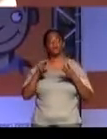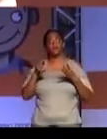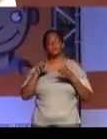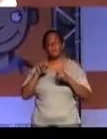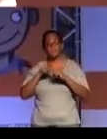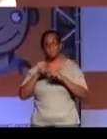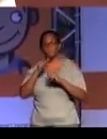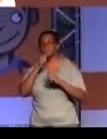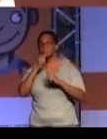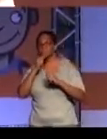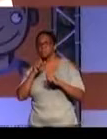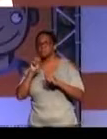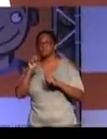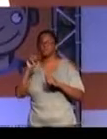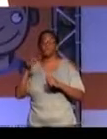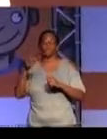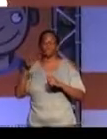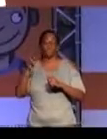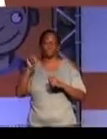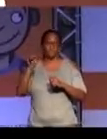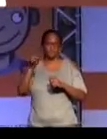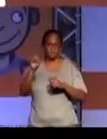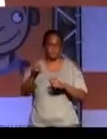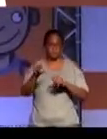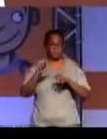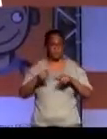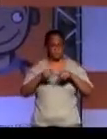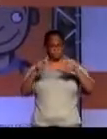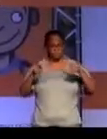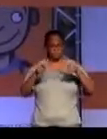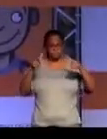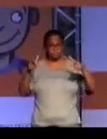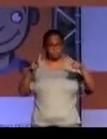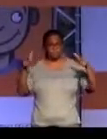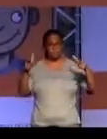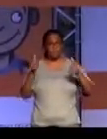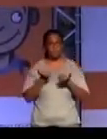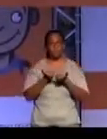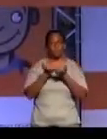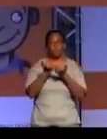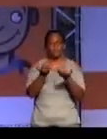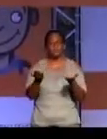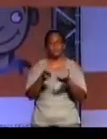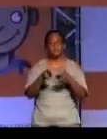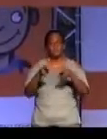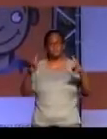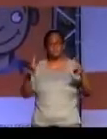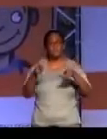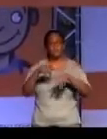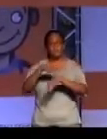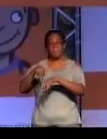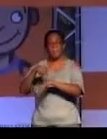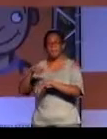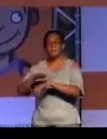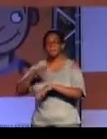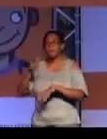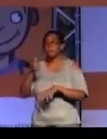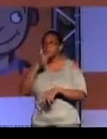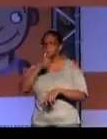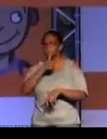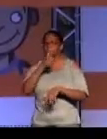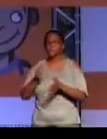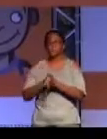então, ampliou e aumentou a cobertura vacinal nos países mais pobres do